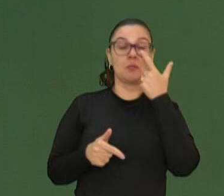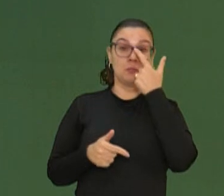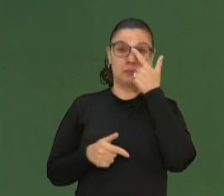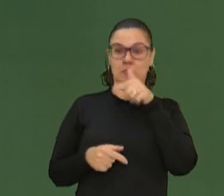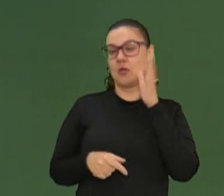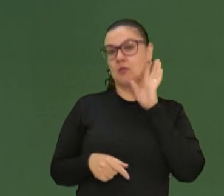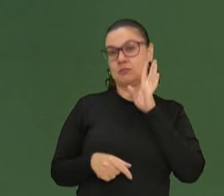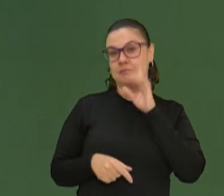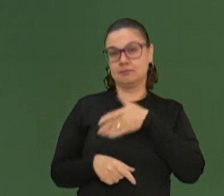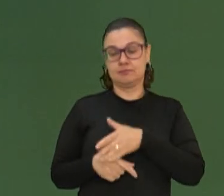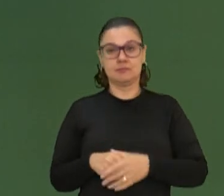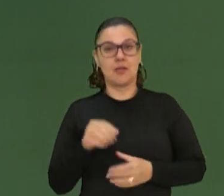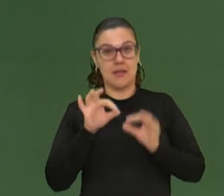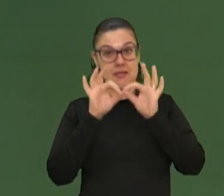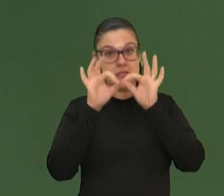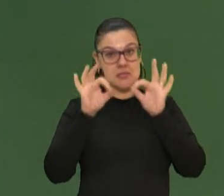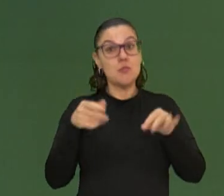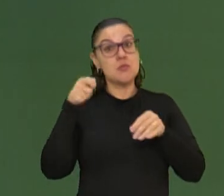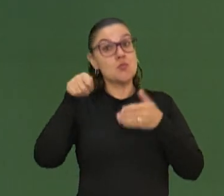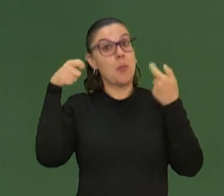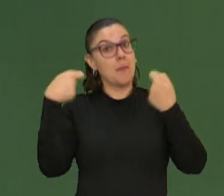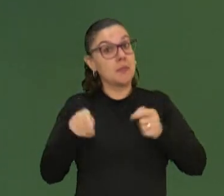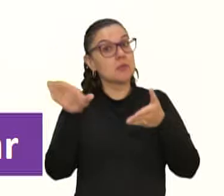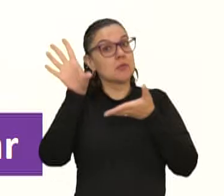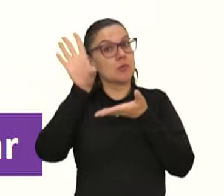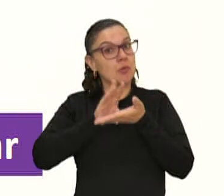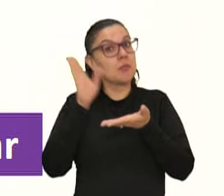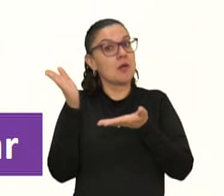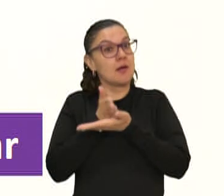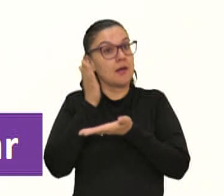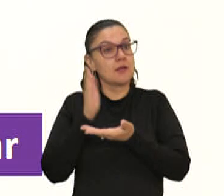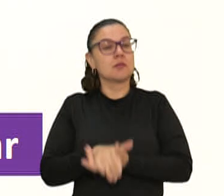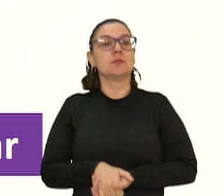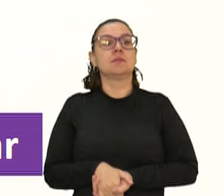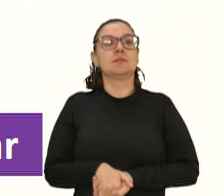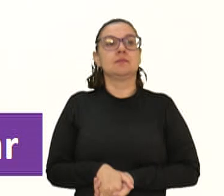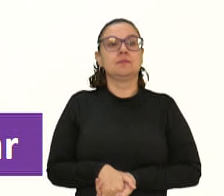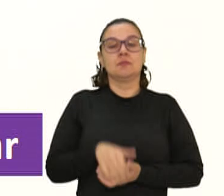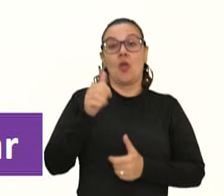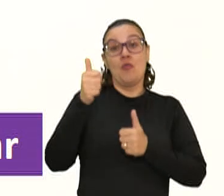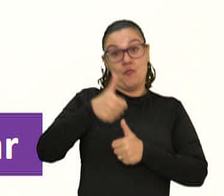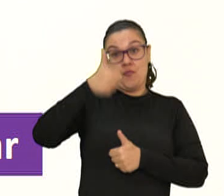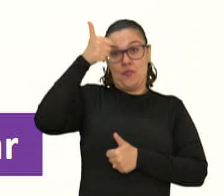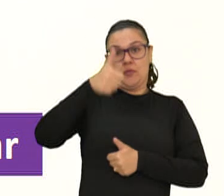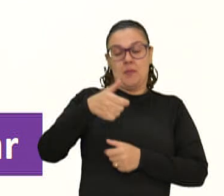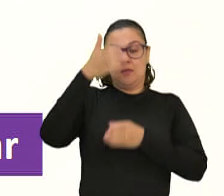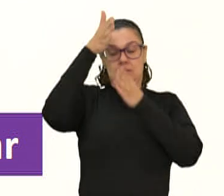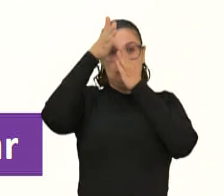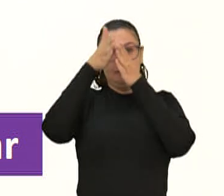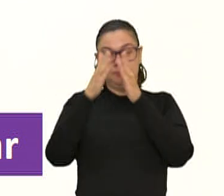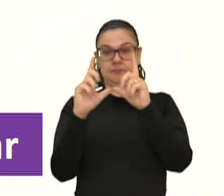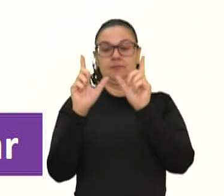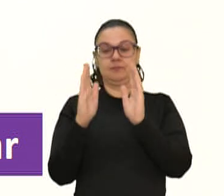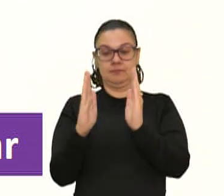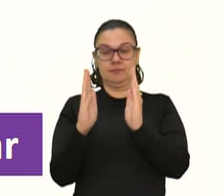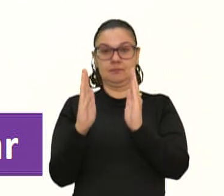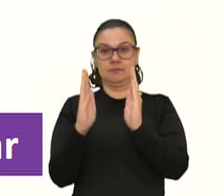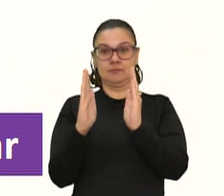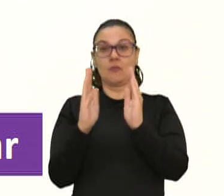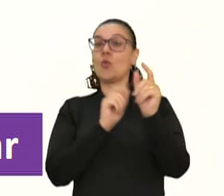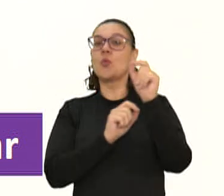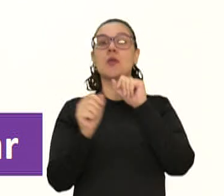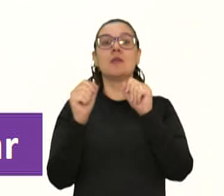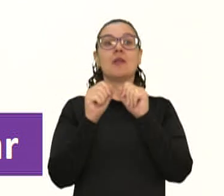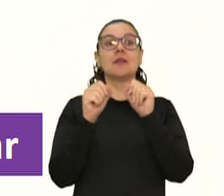só que simples. Isso tem que estar no seu caderno, hein? Com muitos detalhes. Meristema fundamental ou primário. O que